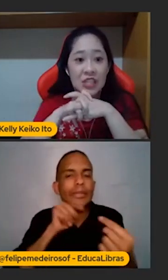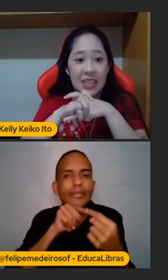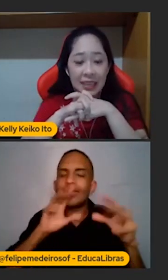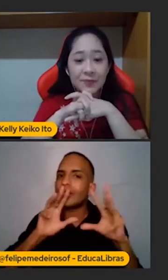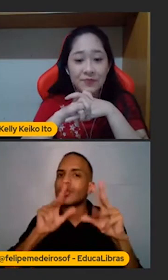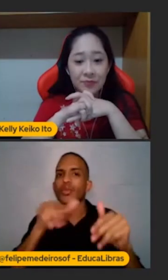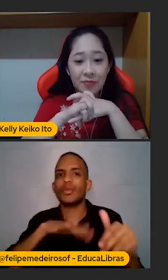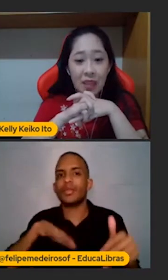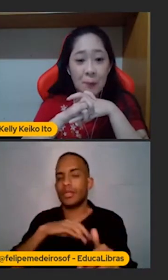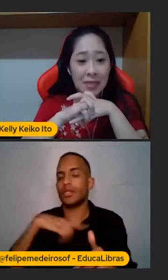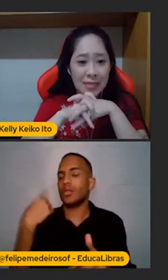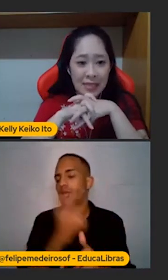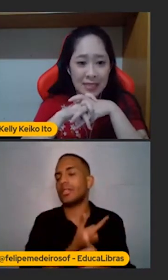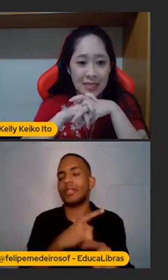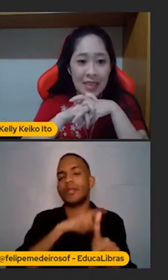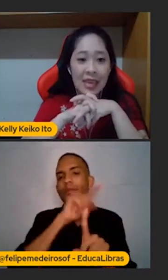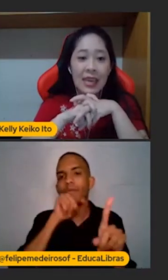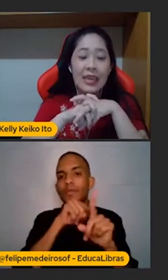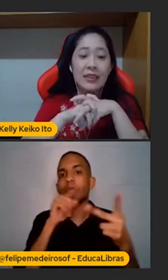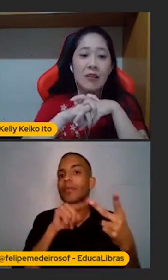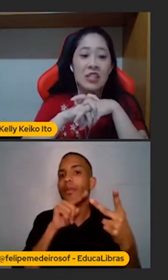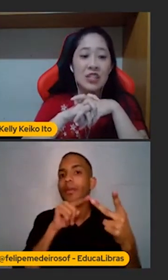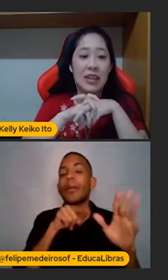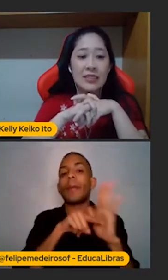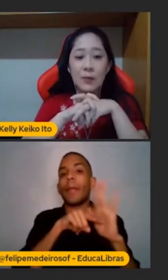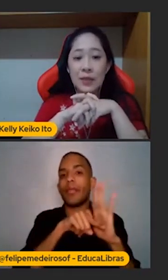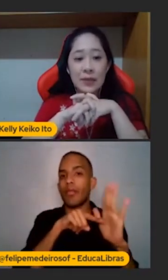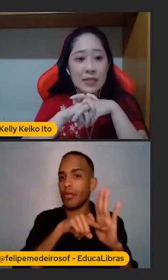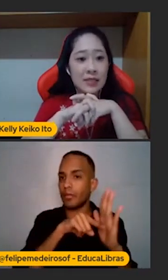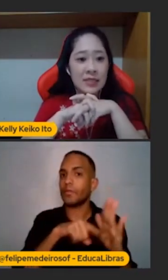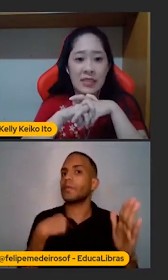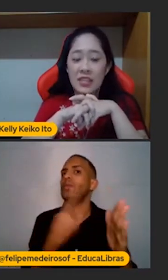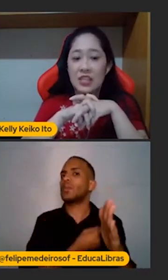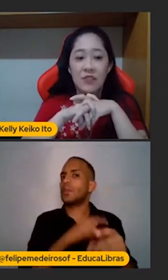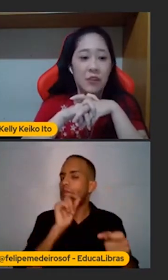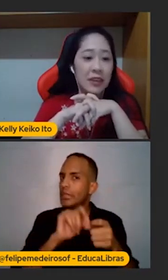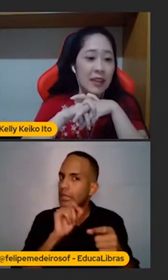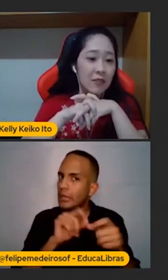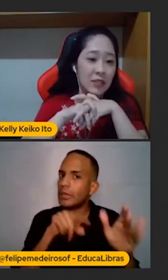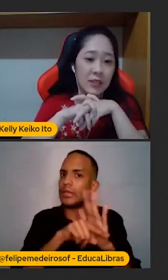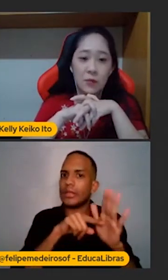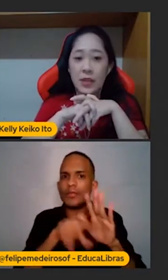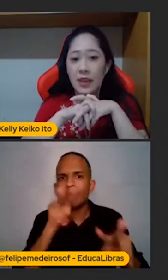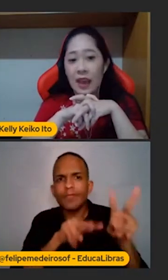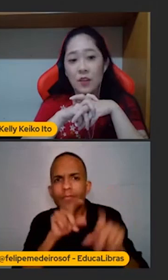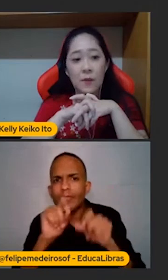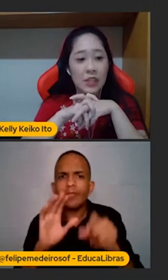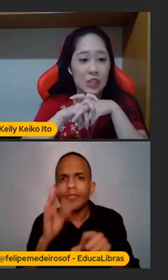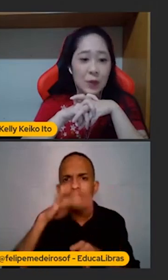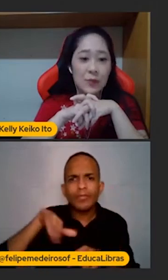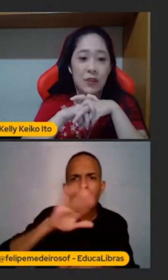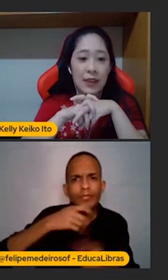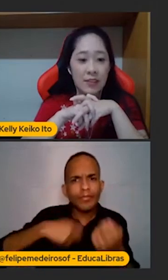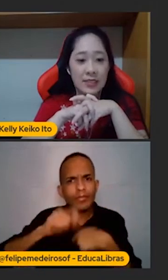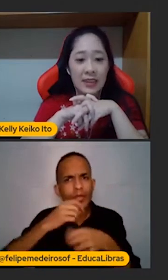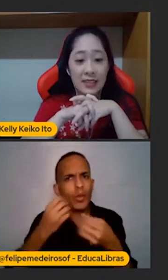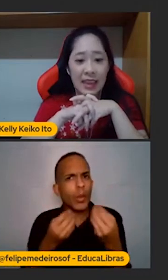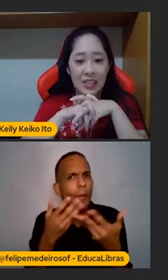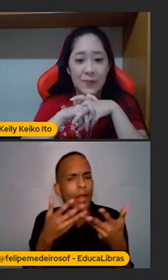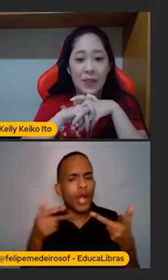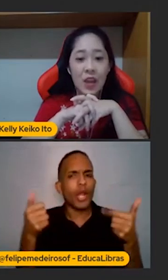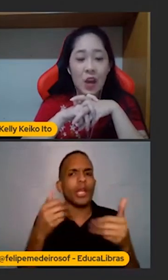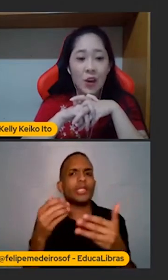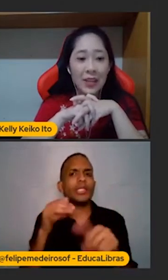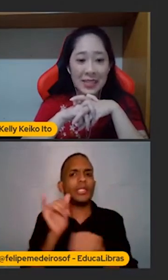objetivos né que a gente tem pesquisas então a gente realizar muita pesquisa assim a gente vê o que que tá acontecendo no mercado como que a gente pode melhorar